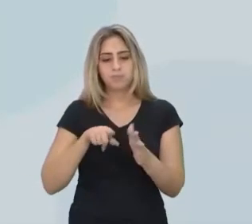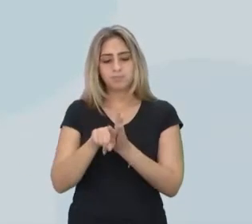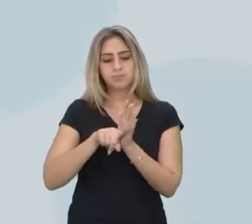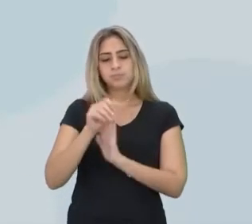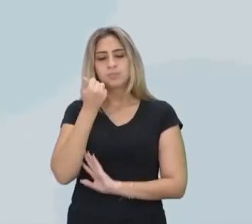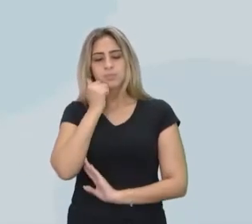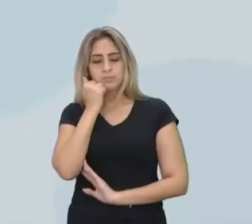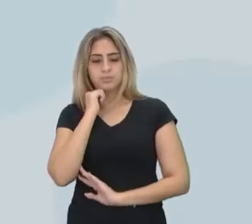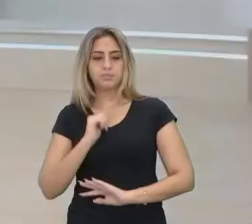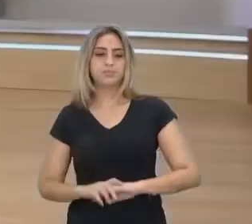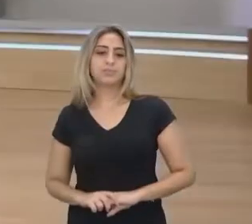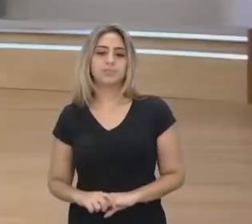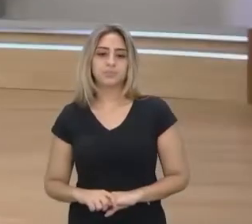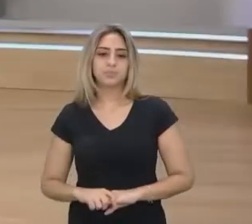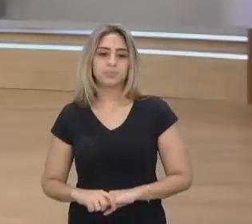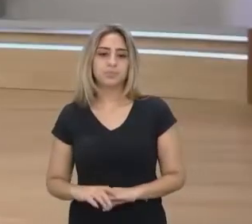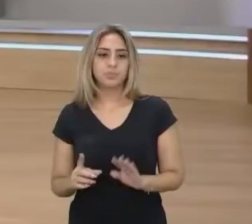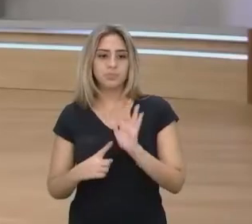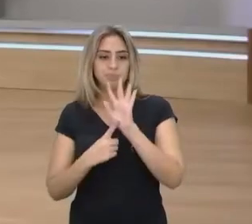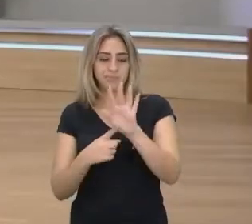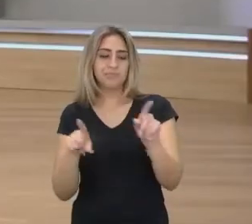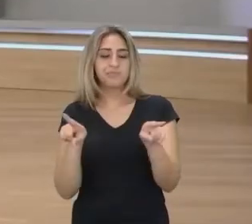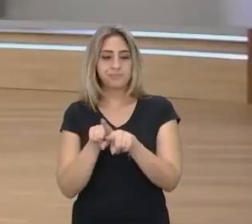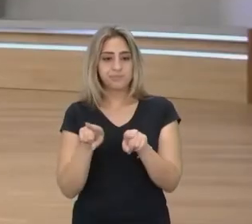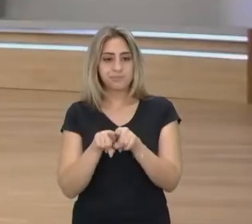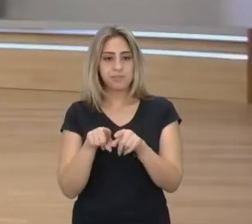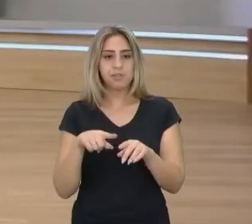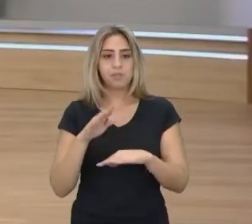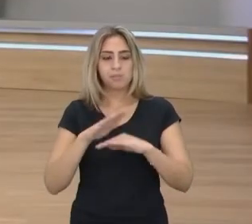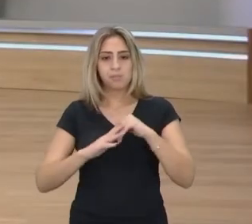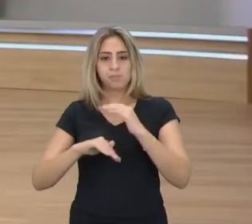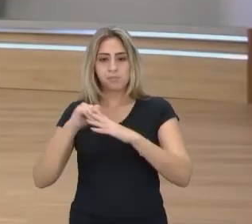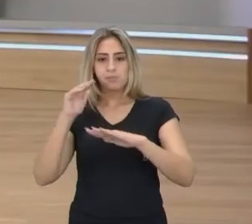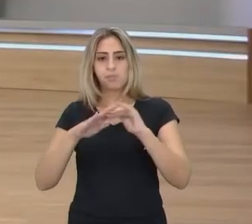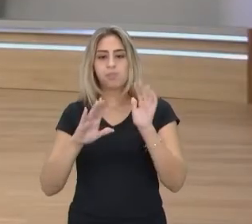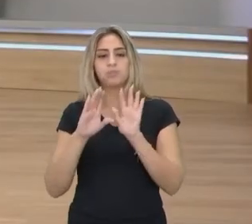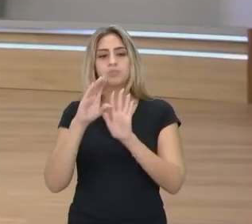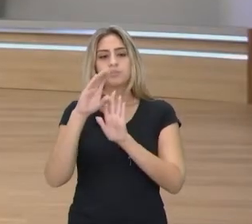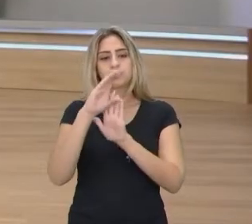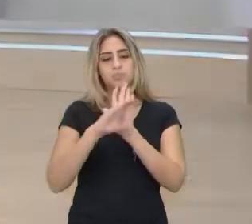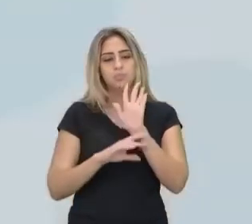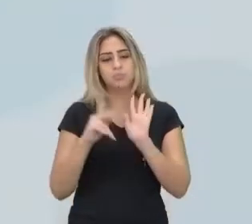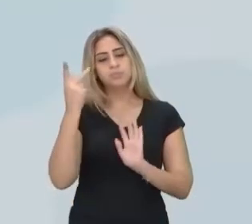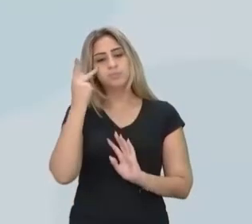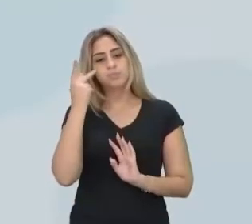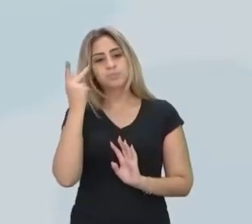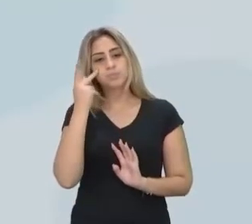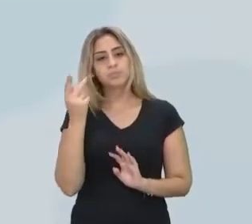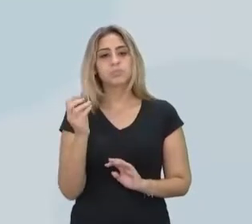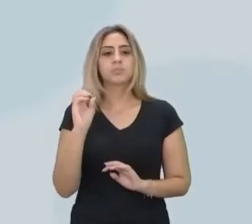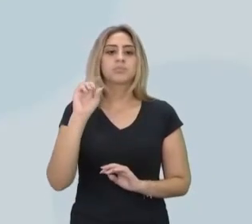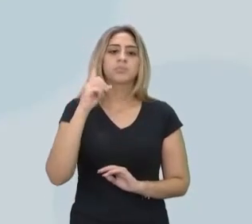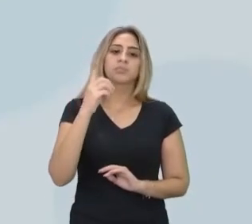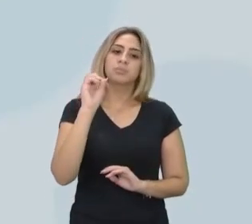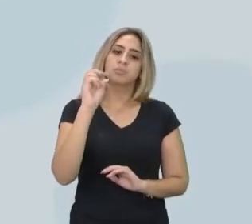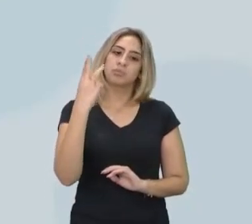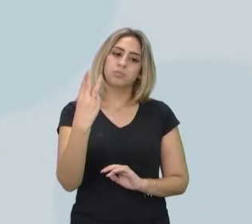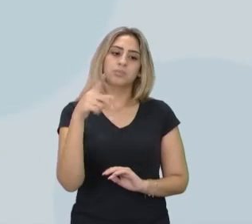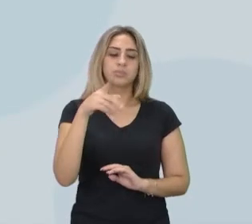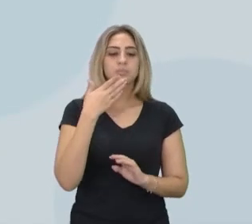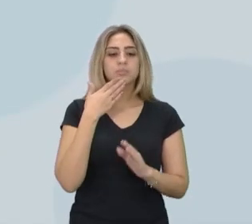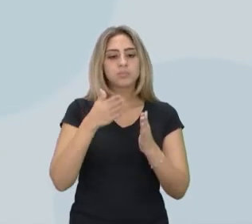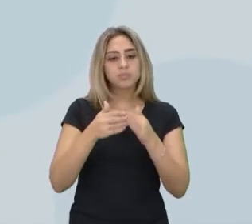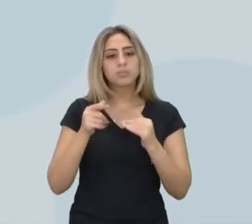investigação científica. Apresenta também a habilidade do currículo paulista, a 103, que ela pede